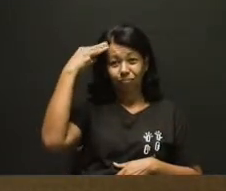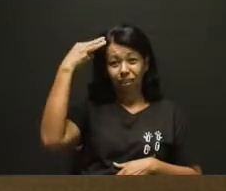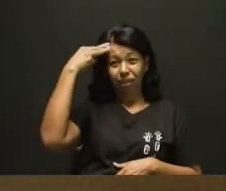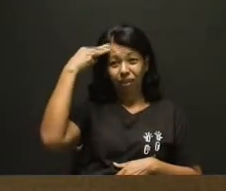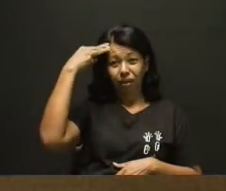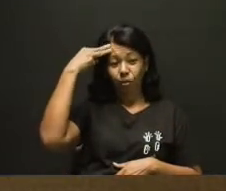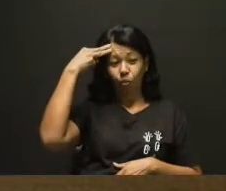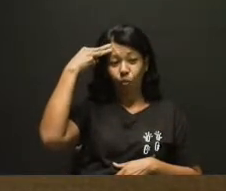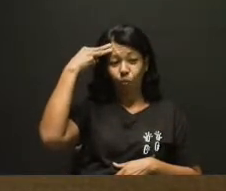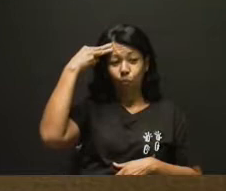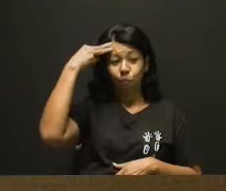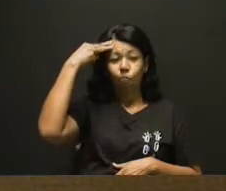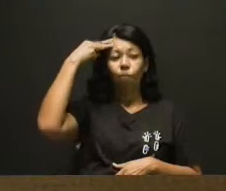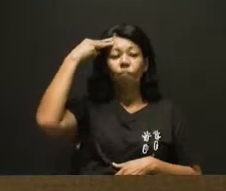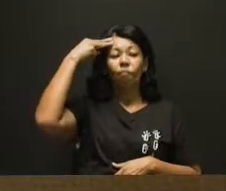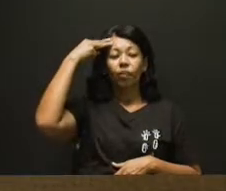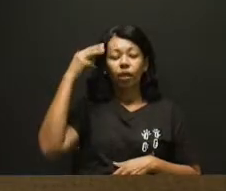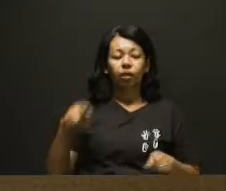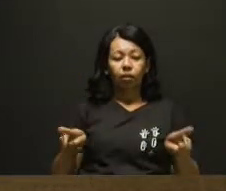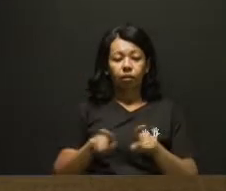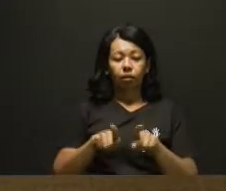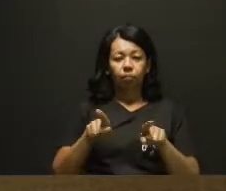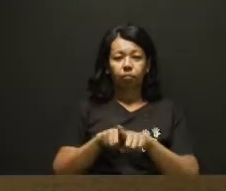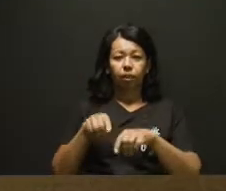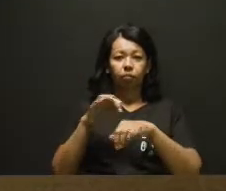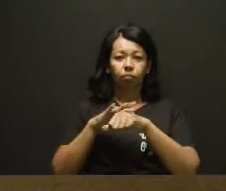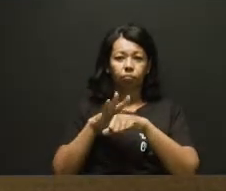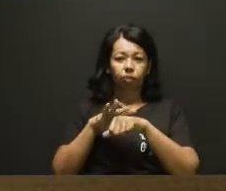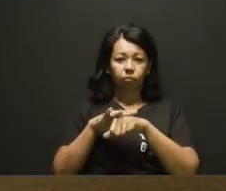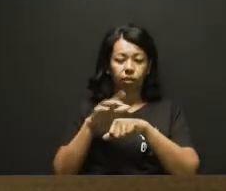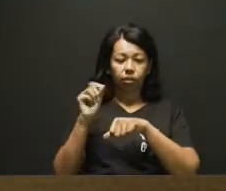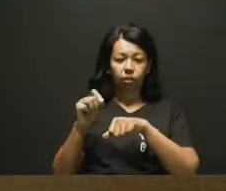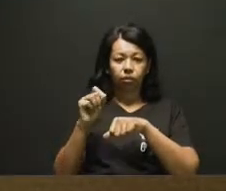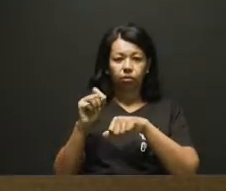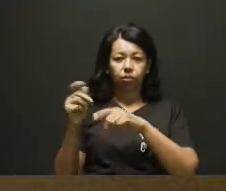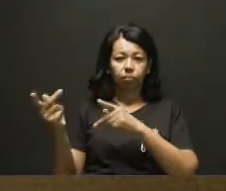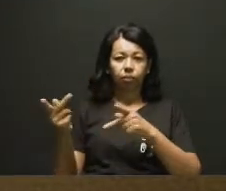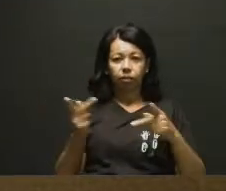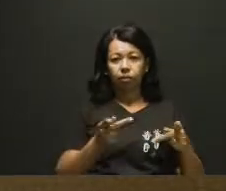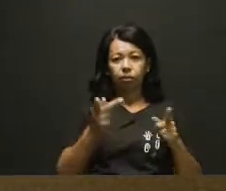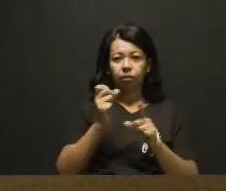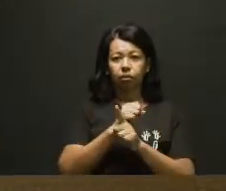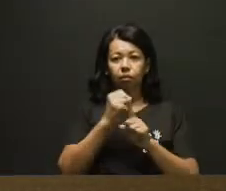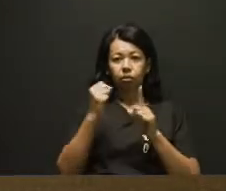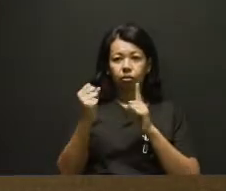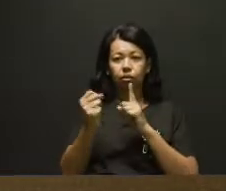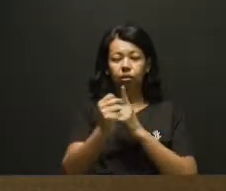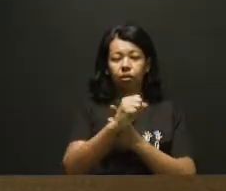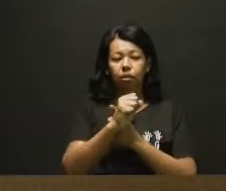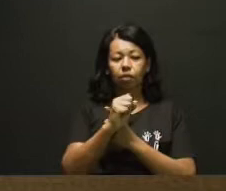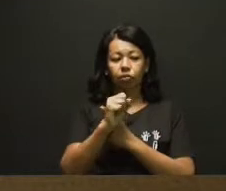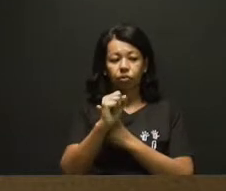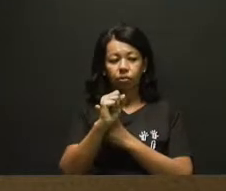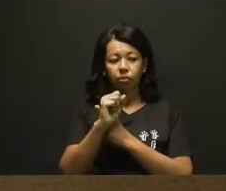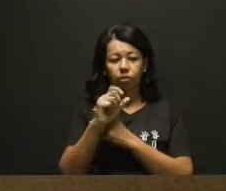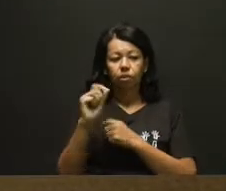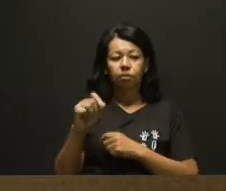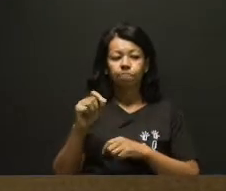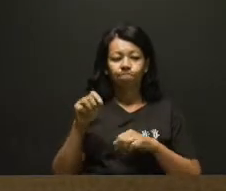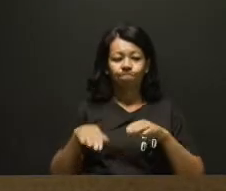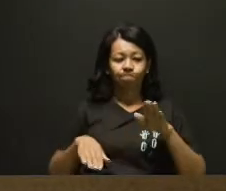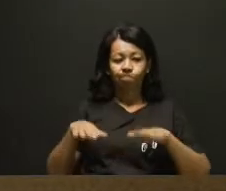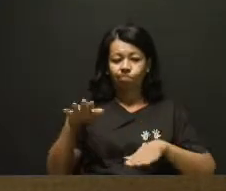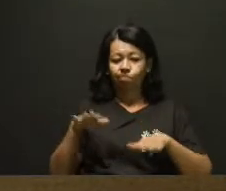e é também uma doença occhetta presente na sociedade lê e que talvez